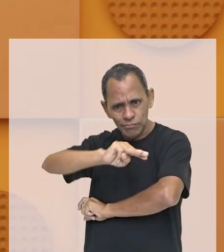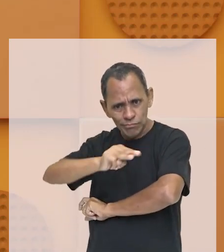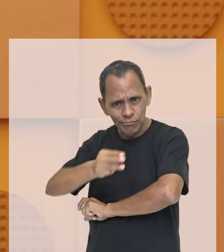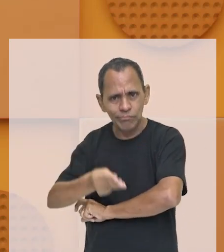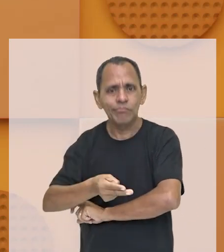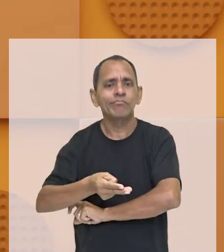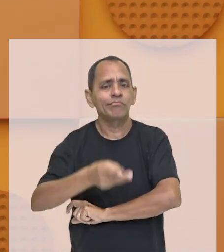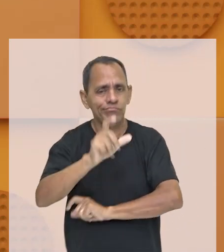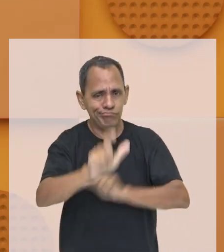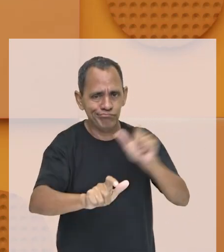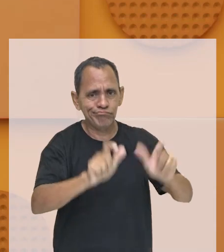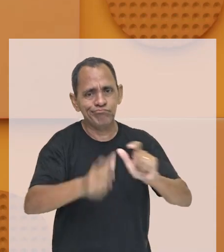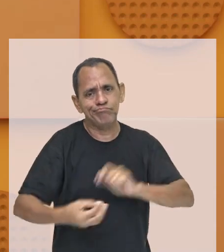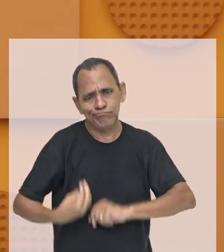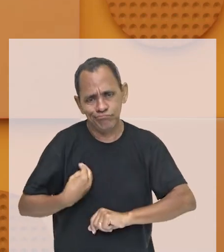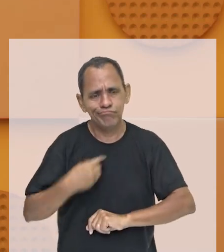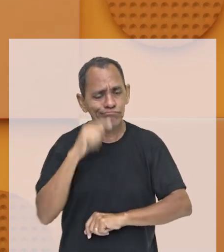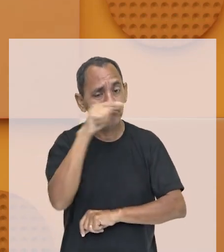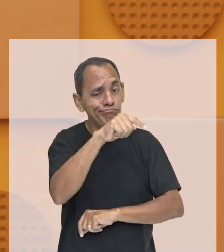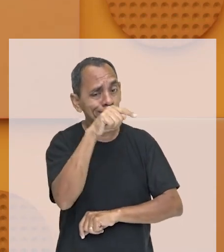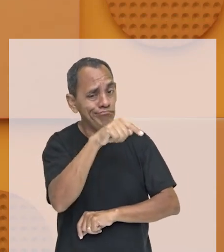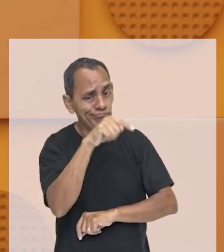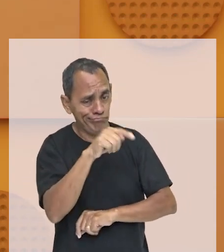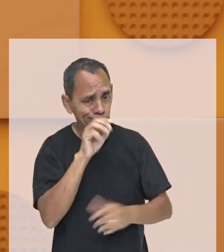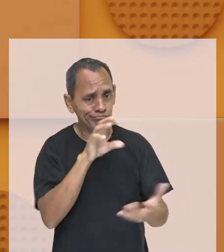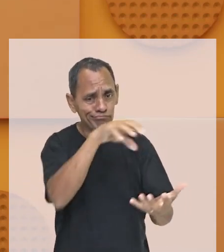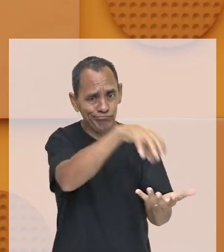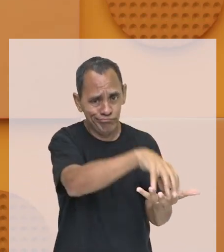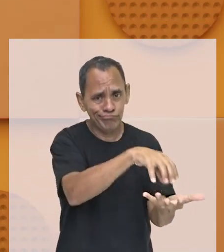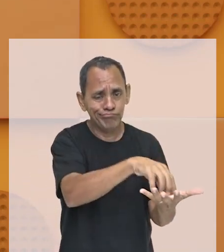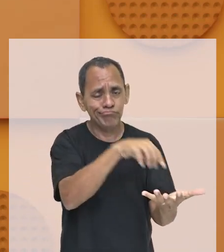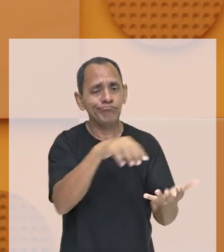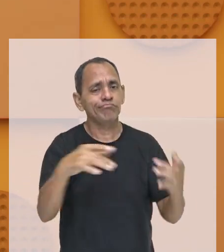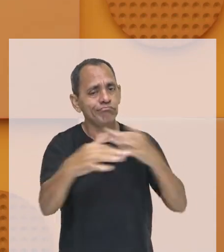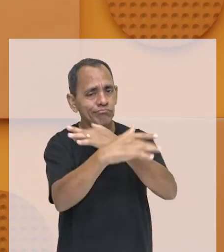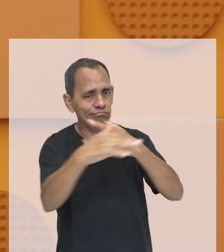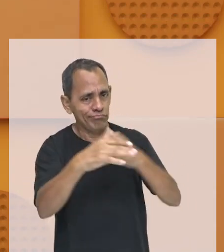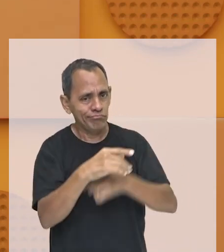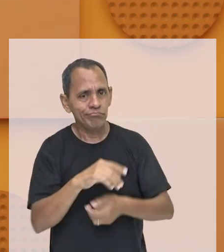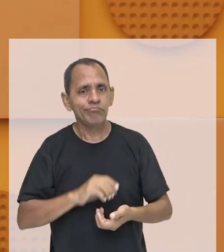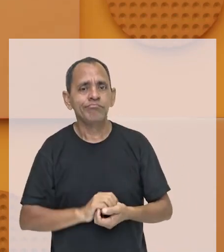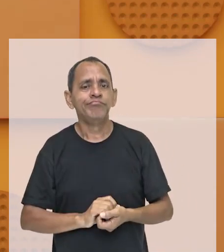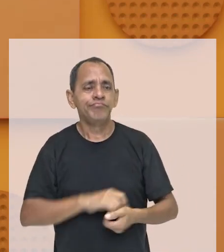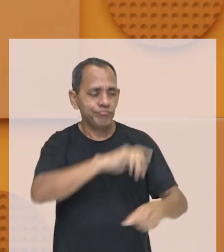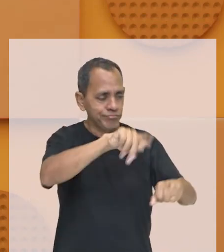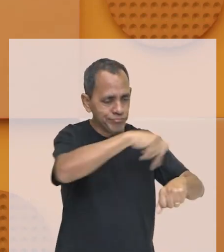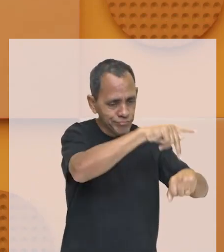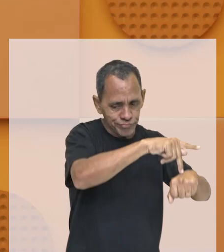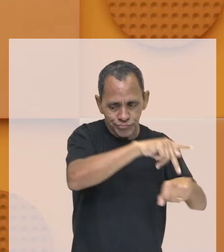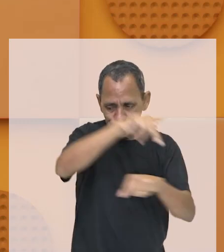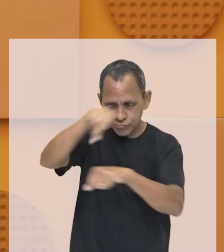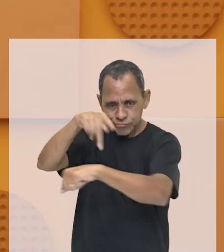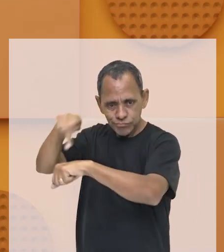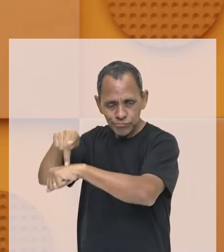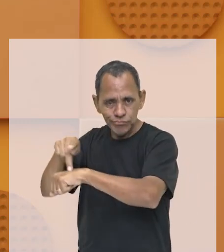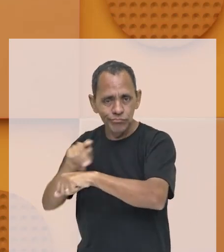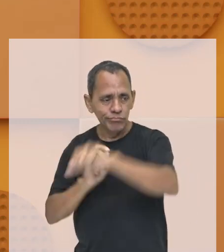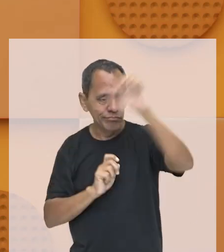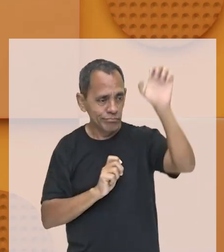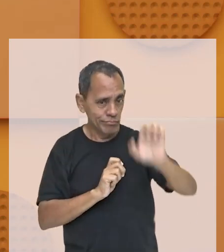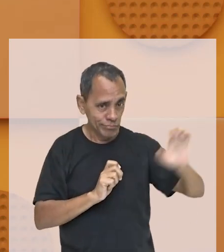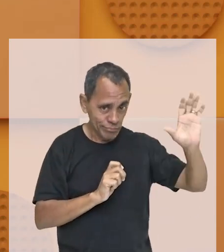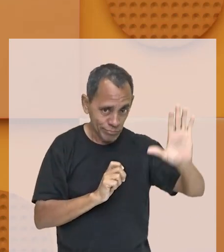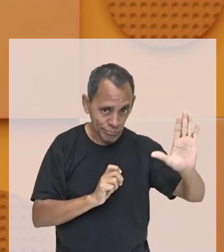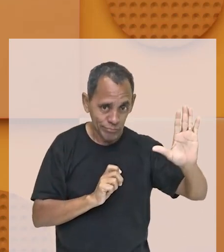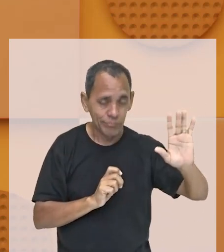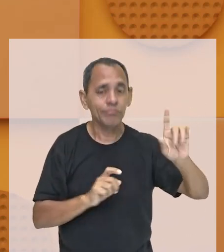habitantes, então faz dela uma cidade intercontinental, ao mesmo tempo ela é uma metrópole, ao